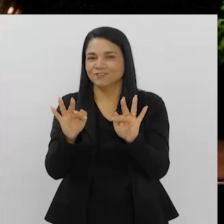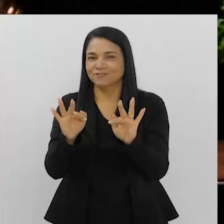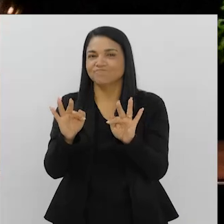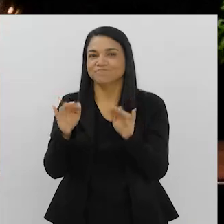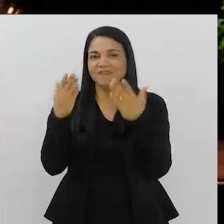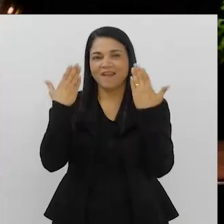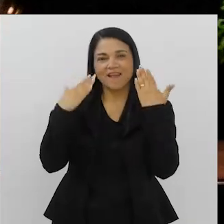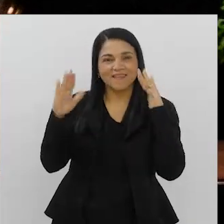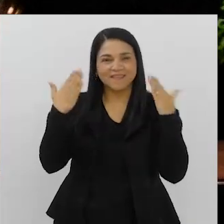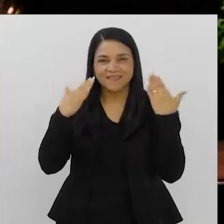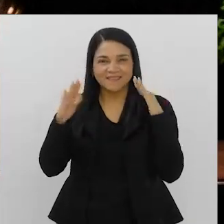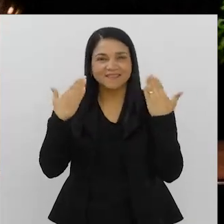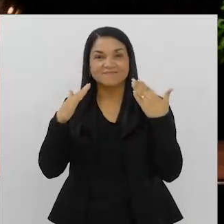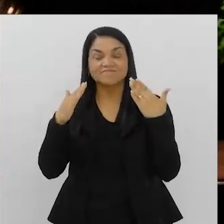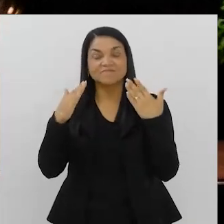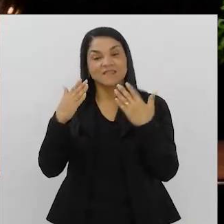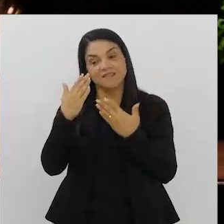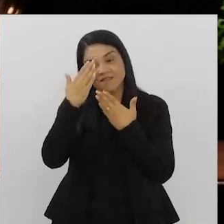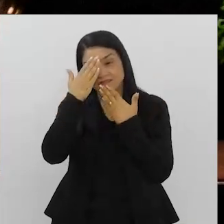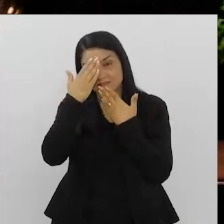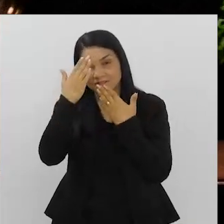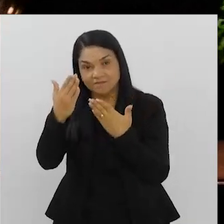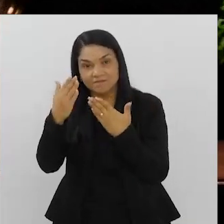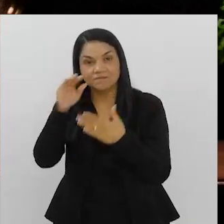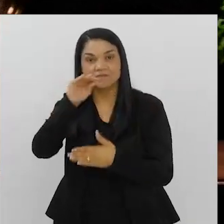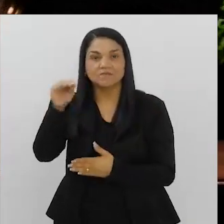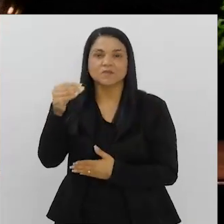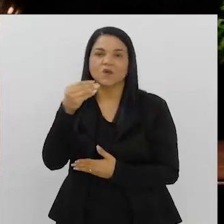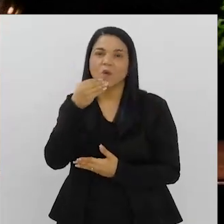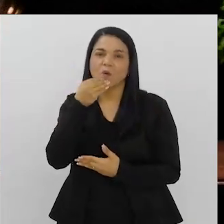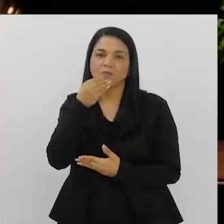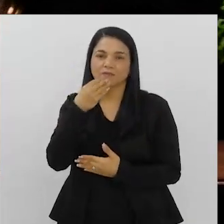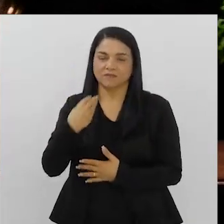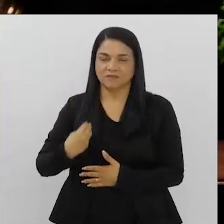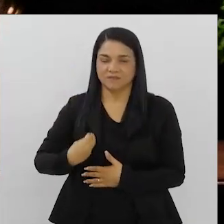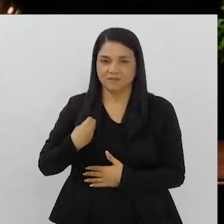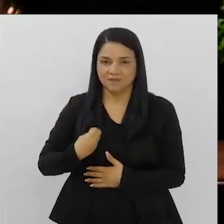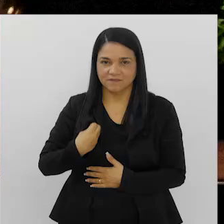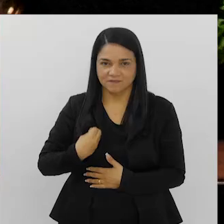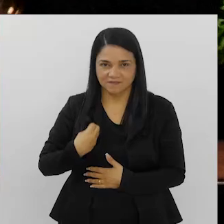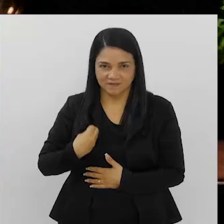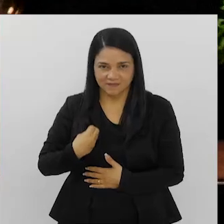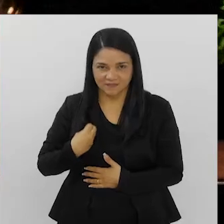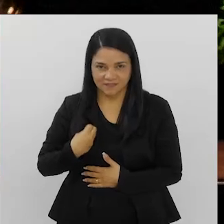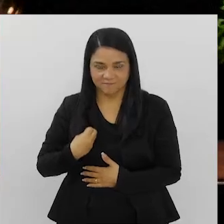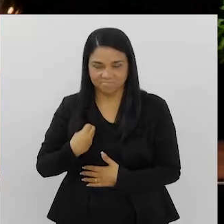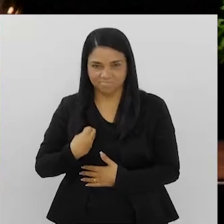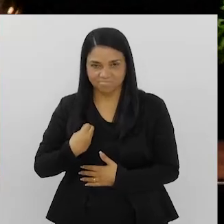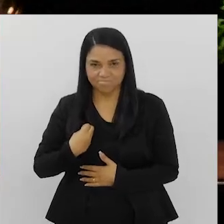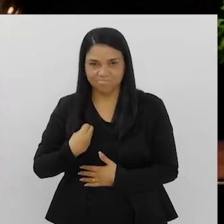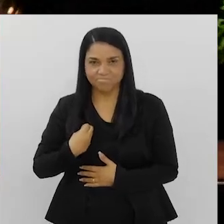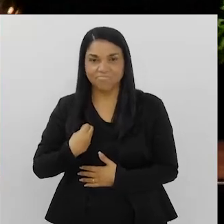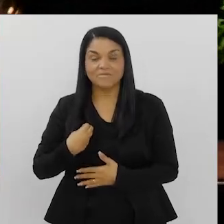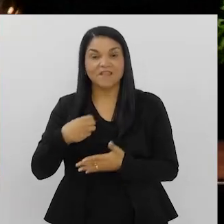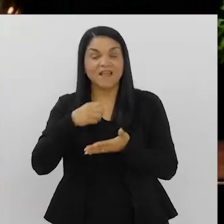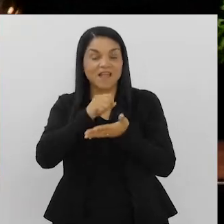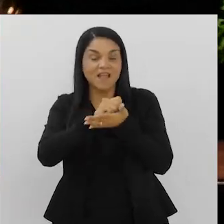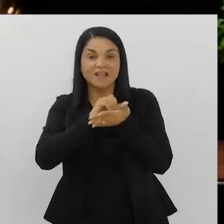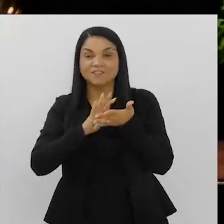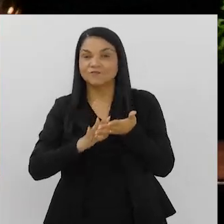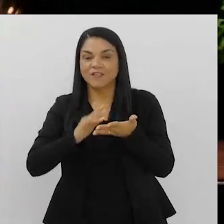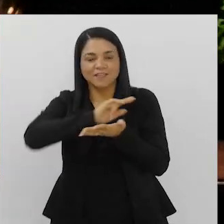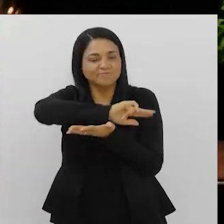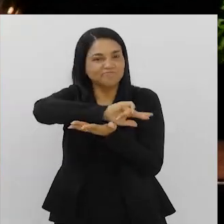essa alegria. E muitas das vezes são gratos por terem a oportunidade de estar vivenciando, né,